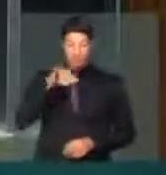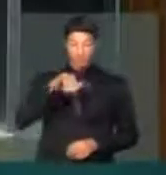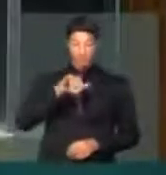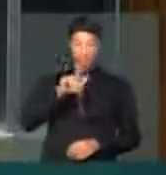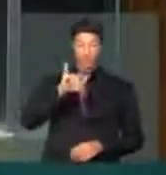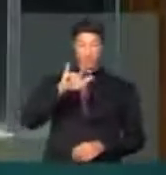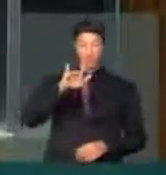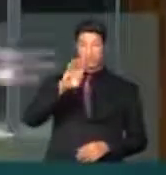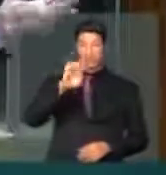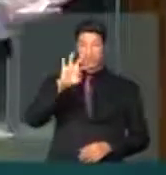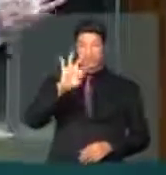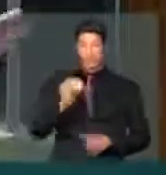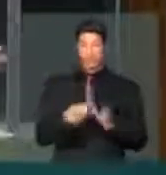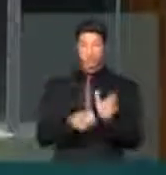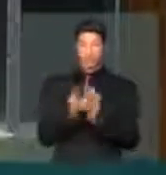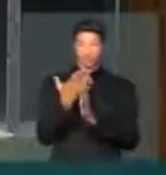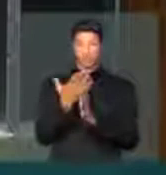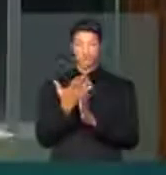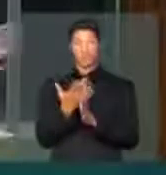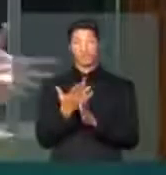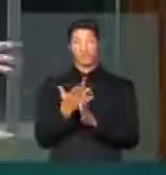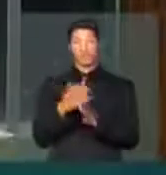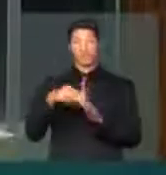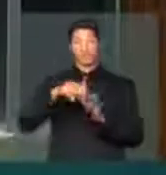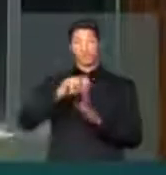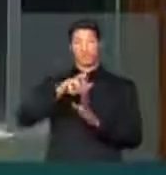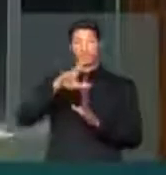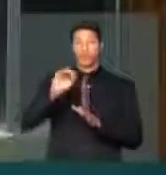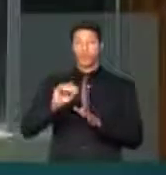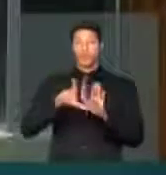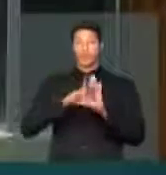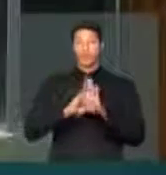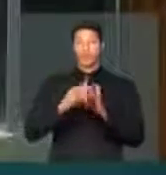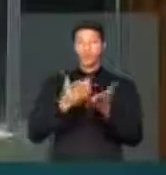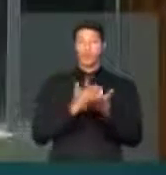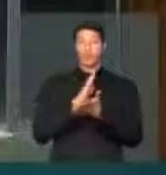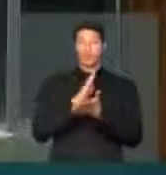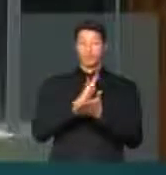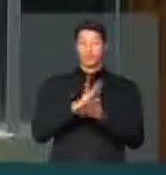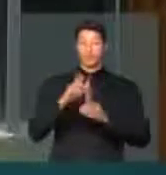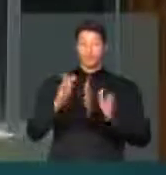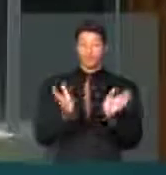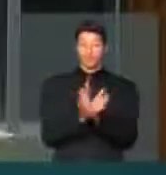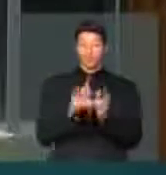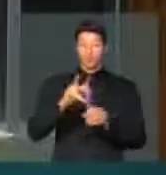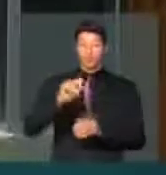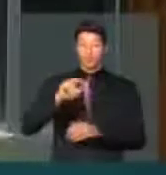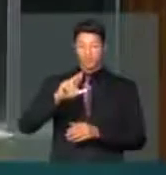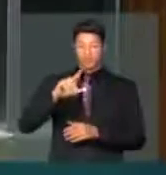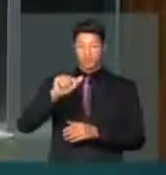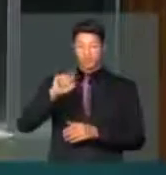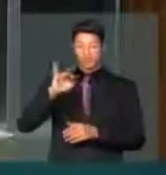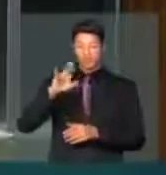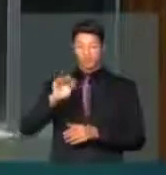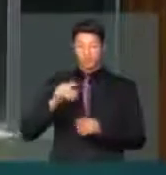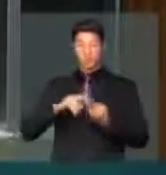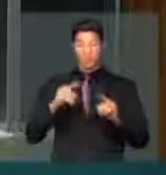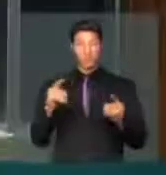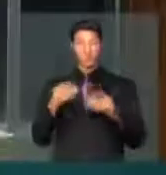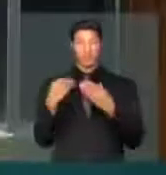Gilberto Nascimento, nasceu de um marco de lei dessas aprovada no Parlatino. Mas